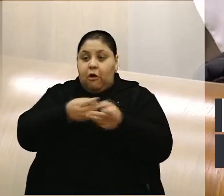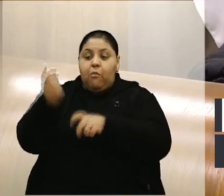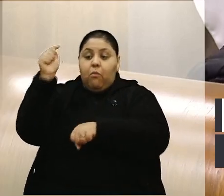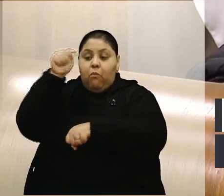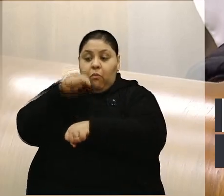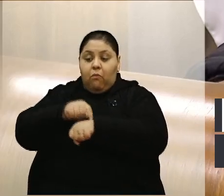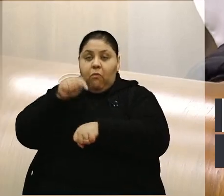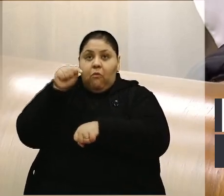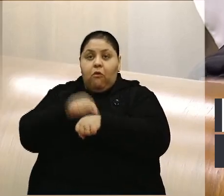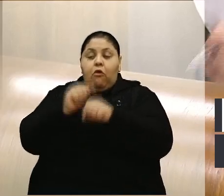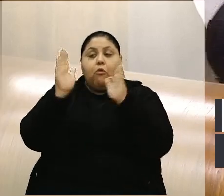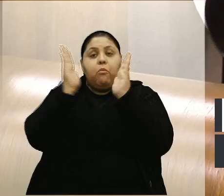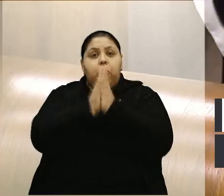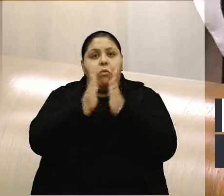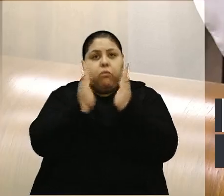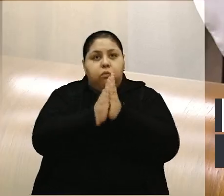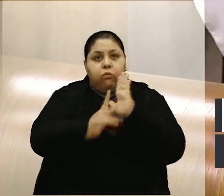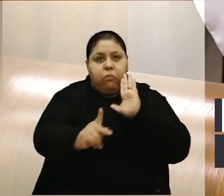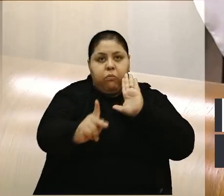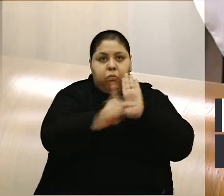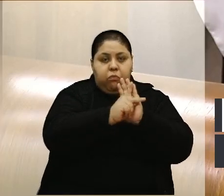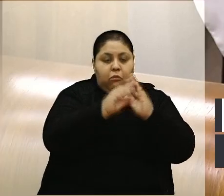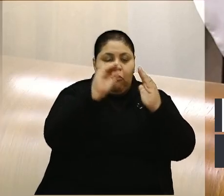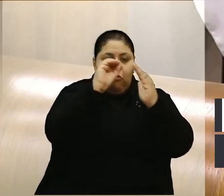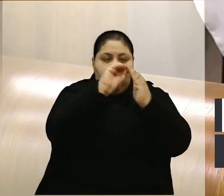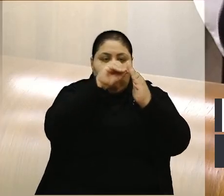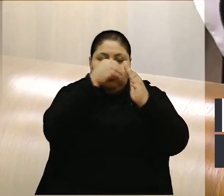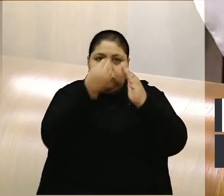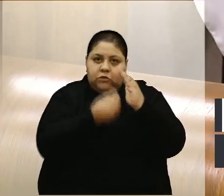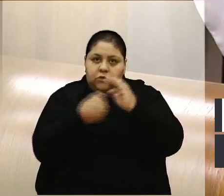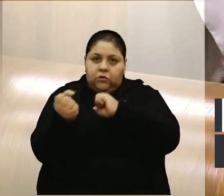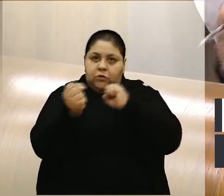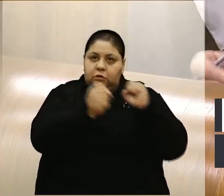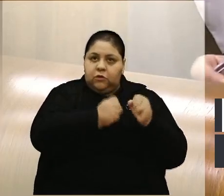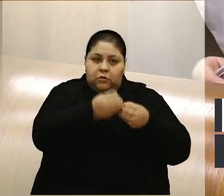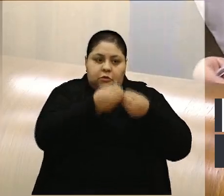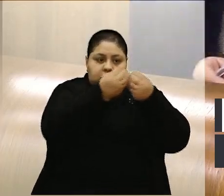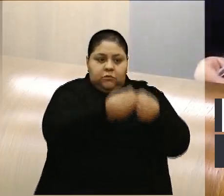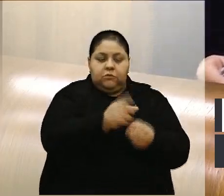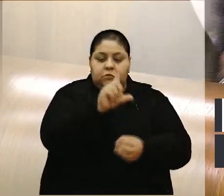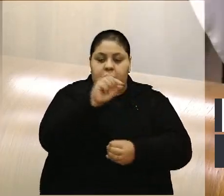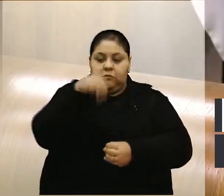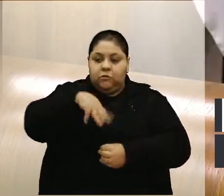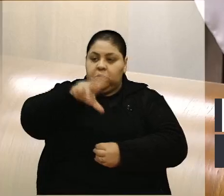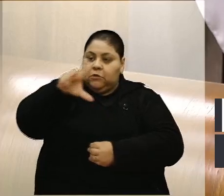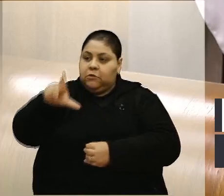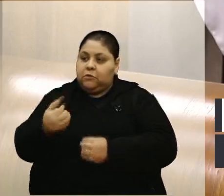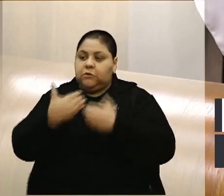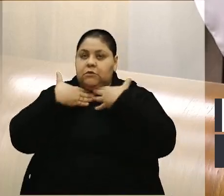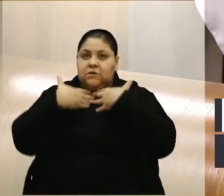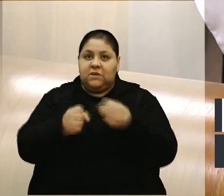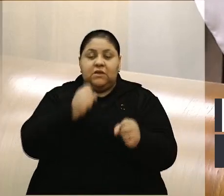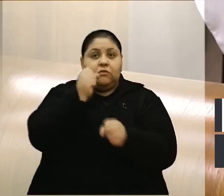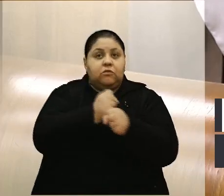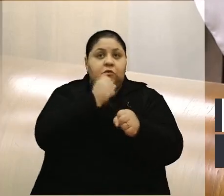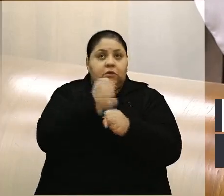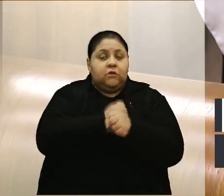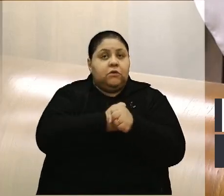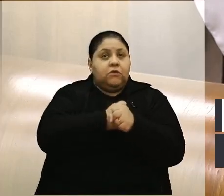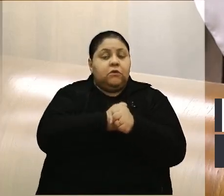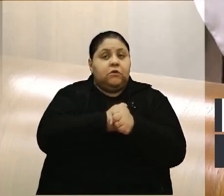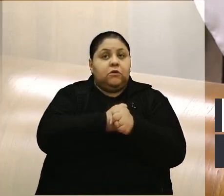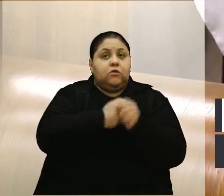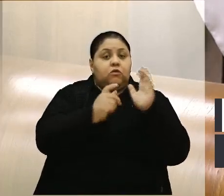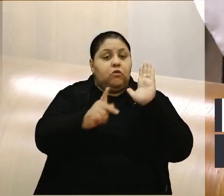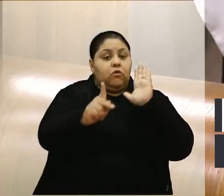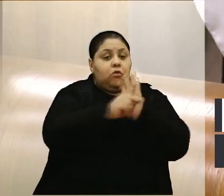Então, agora, por favor, o projeto do SAMAI, que pode dar 10 milhões para a Secretaria de Obras, por favor, o projeto do